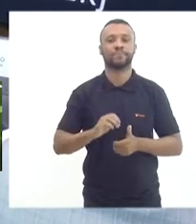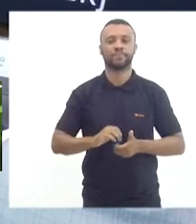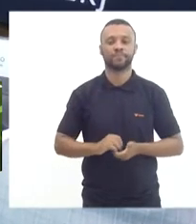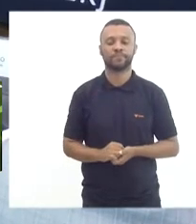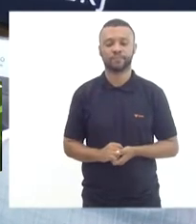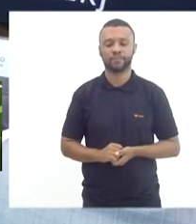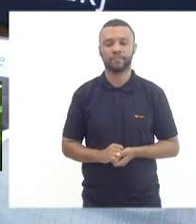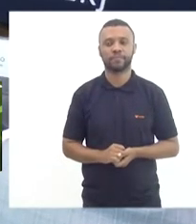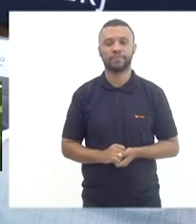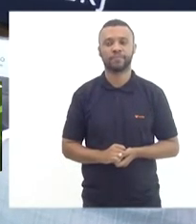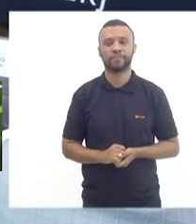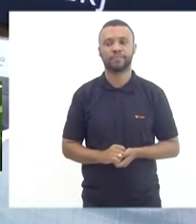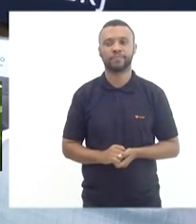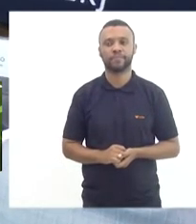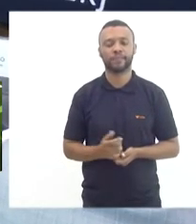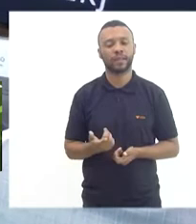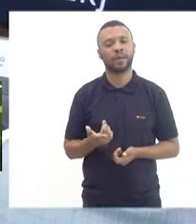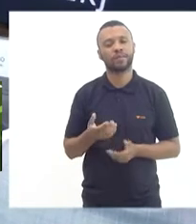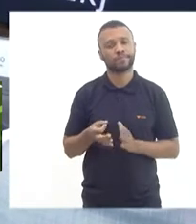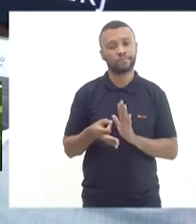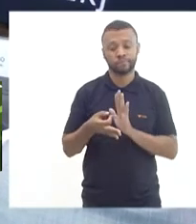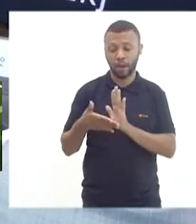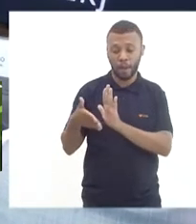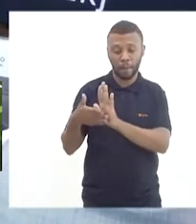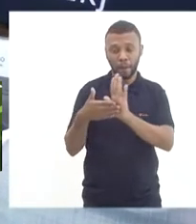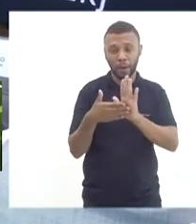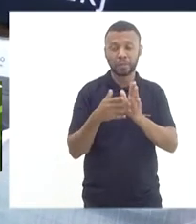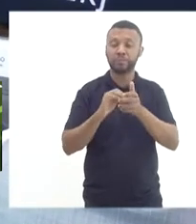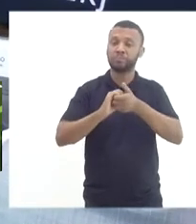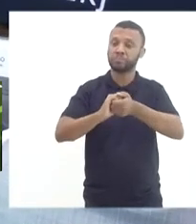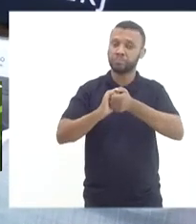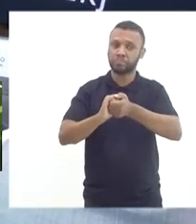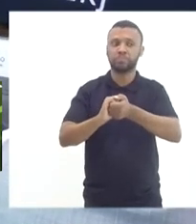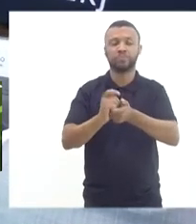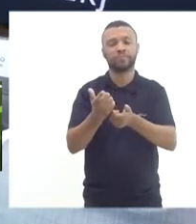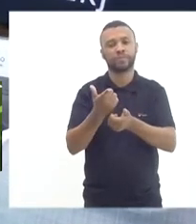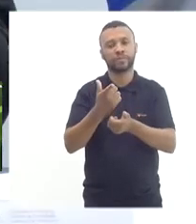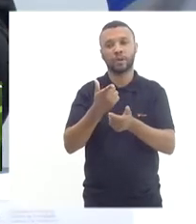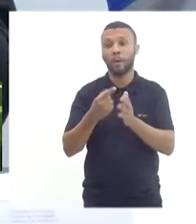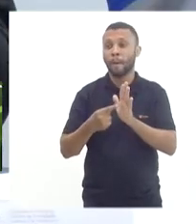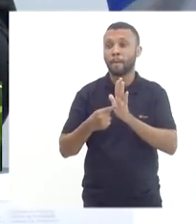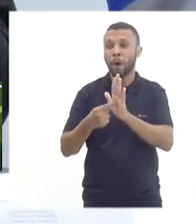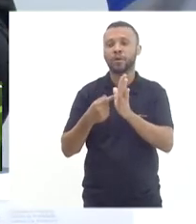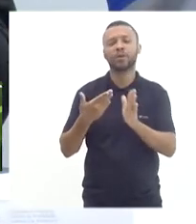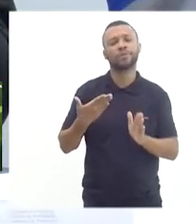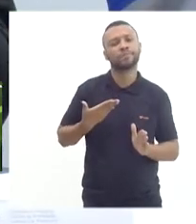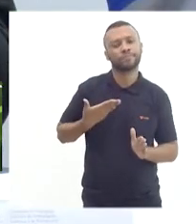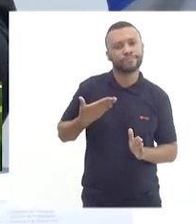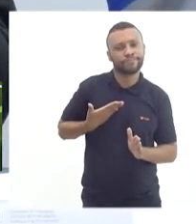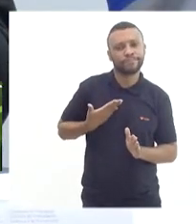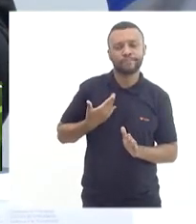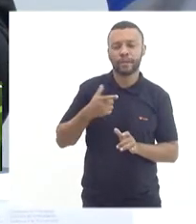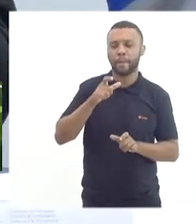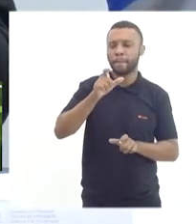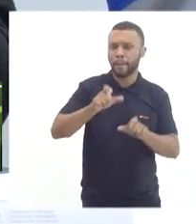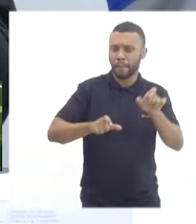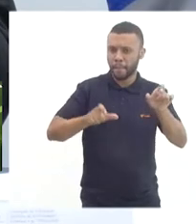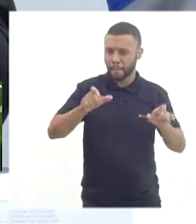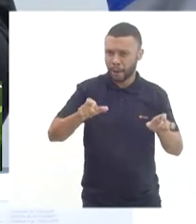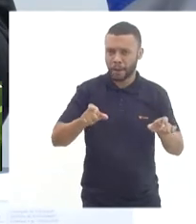assim, elogiável a proposta. Que eu trago a versão, os colegas aqui eles trazem a versão